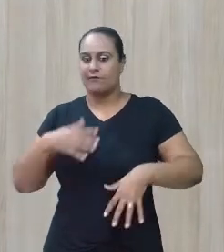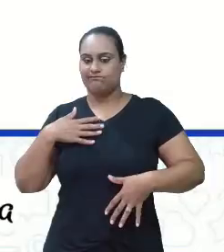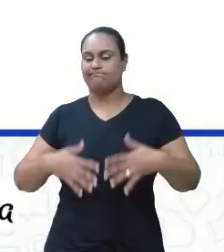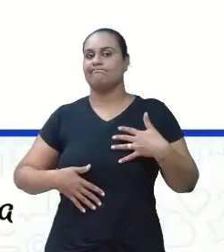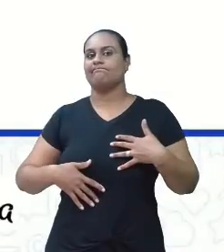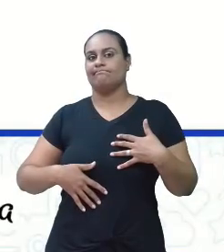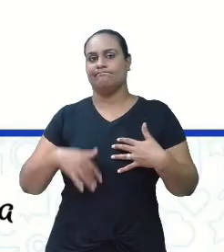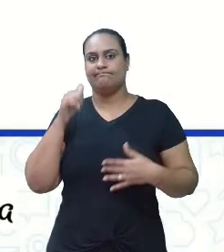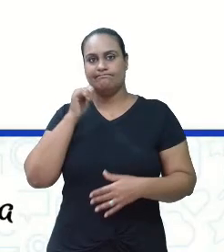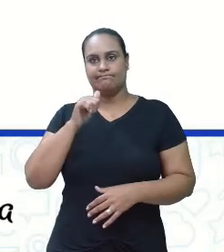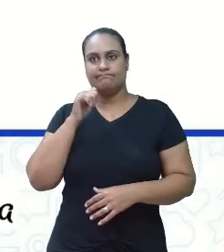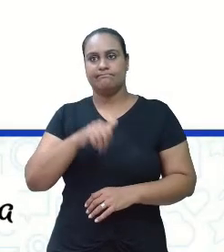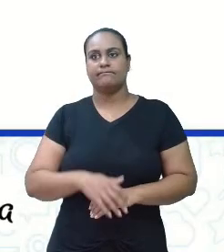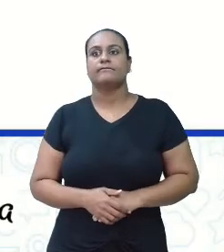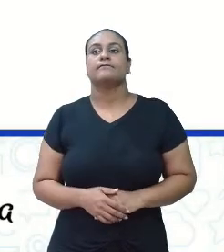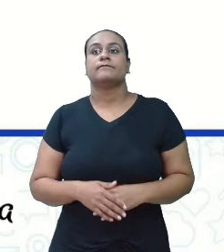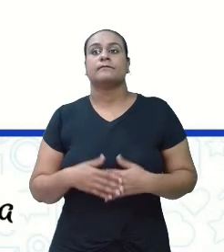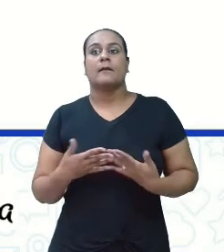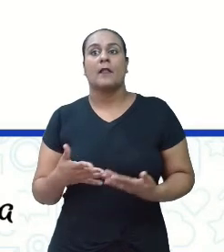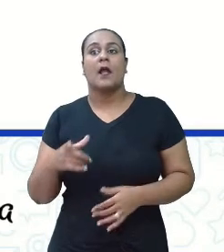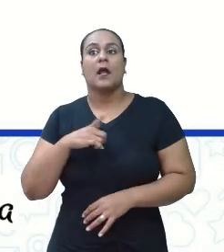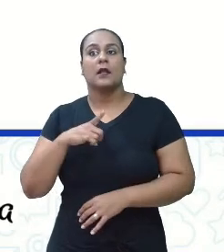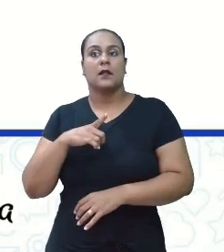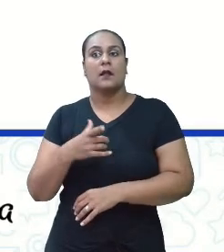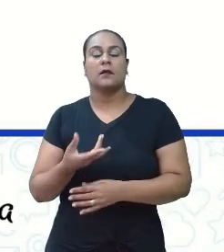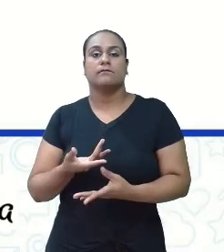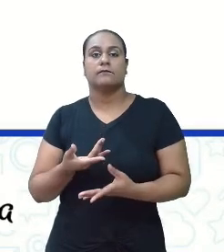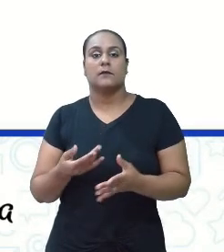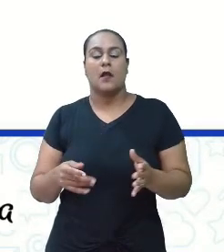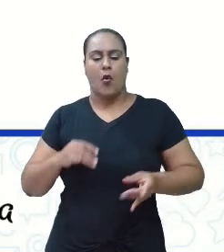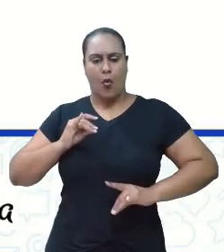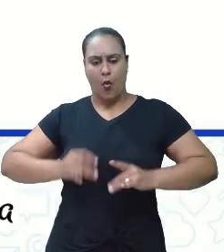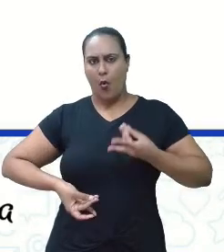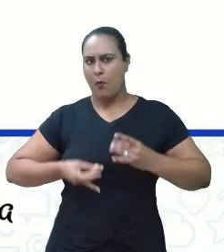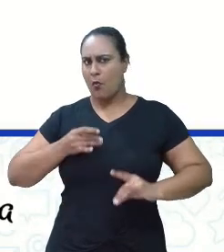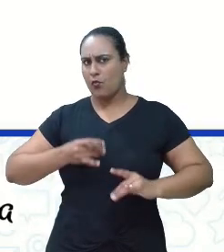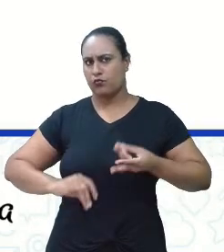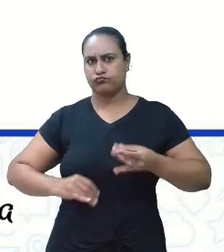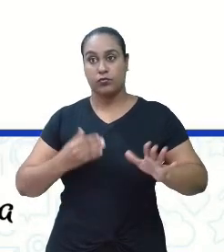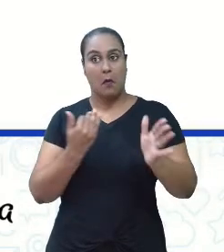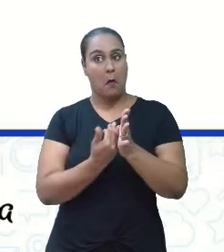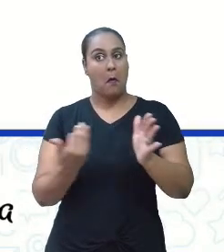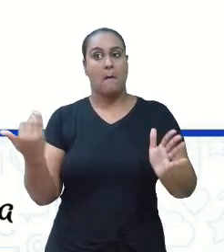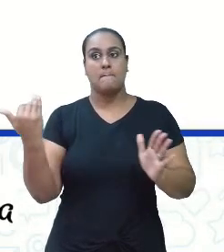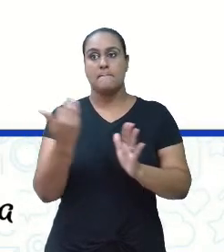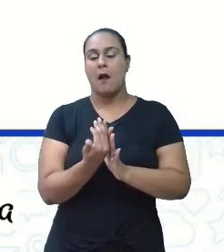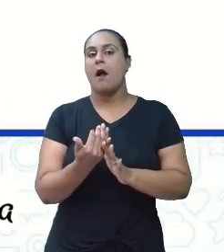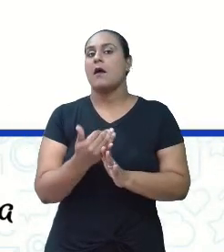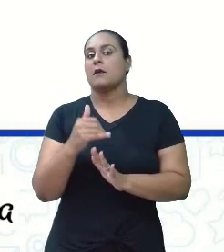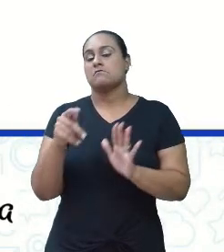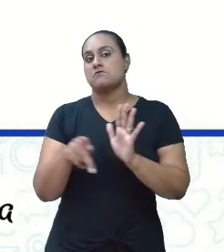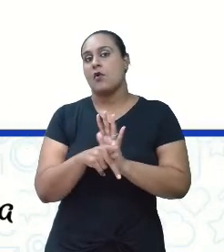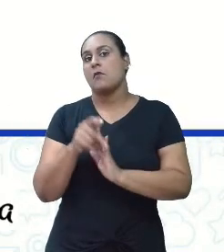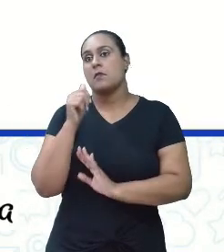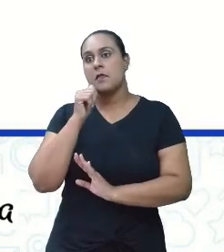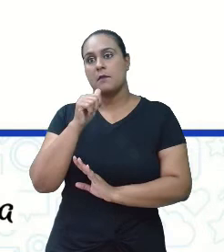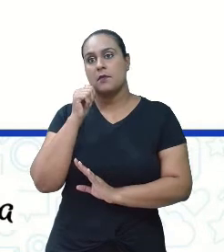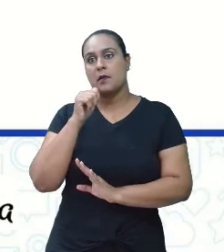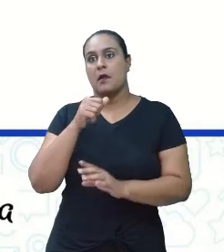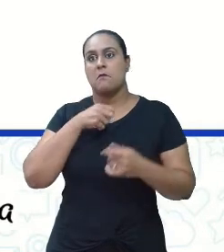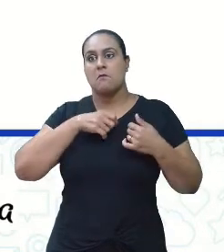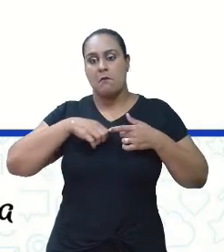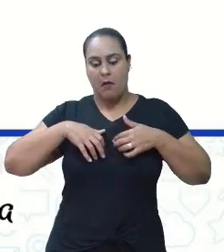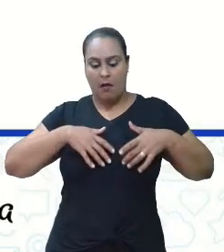ela possui uma elevada dose do hormônio progesterona. Vimos também que esse hormônio é de forma sintética, né? E é